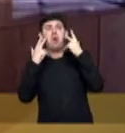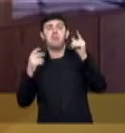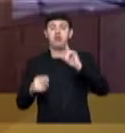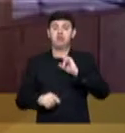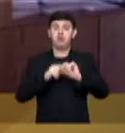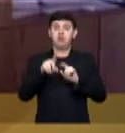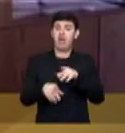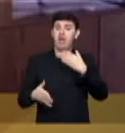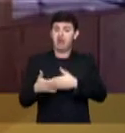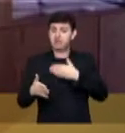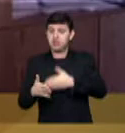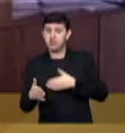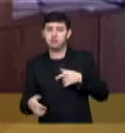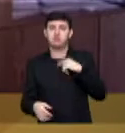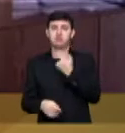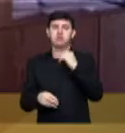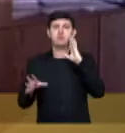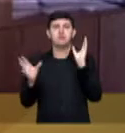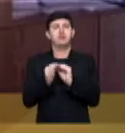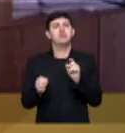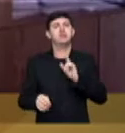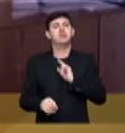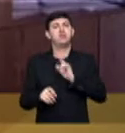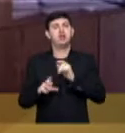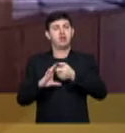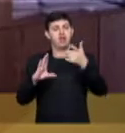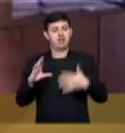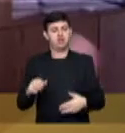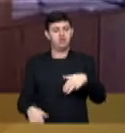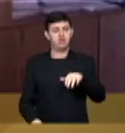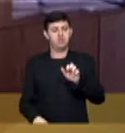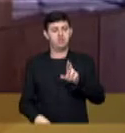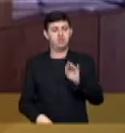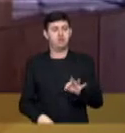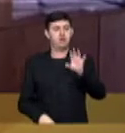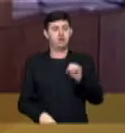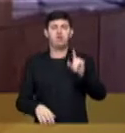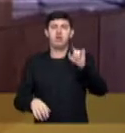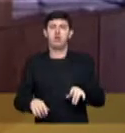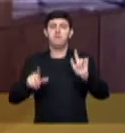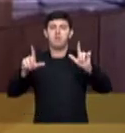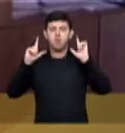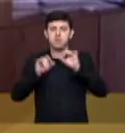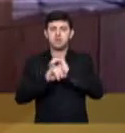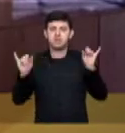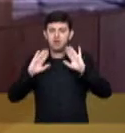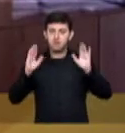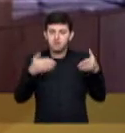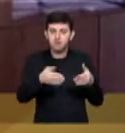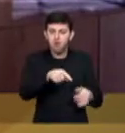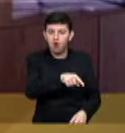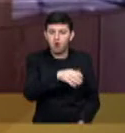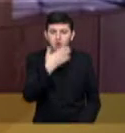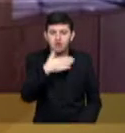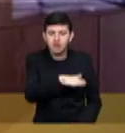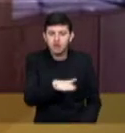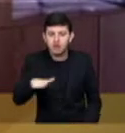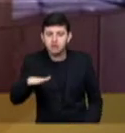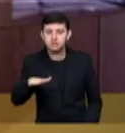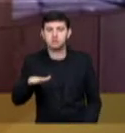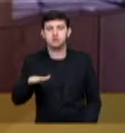restrição, que até de caráter meritório, de publicidade dirigida às crianças. Que isso tem sido